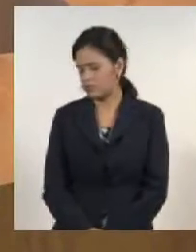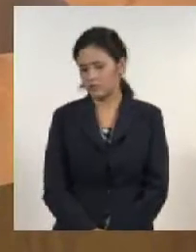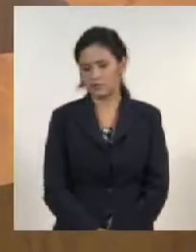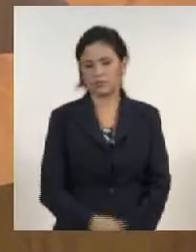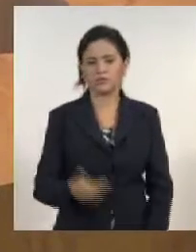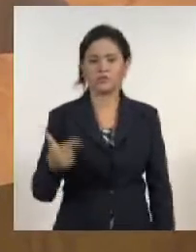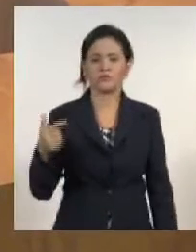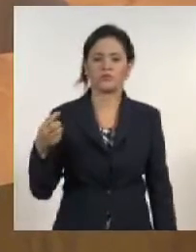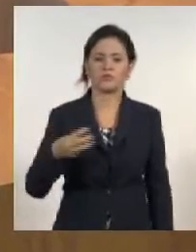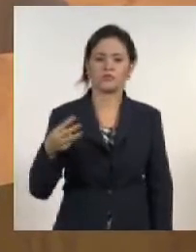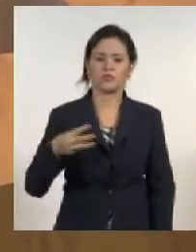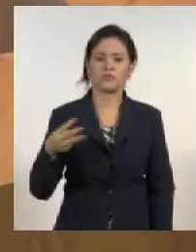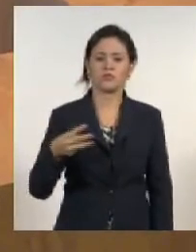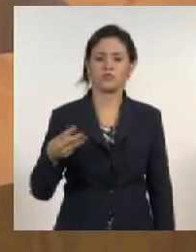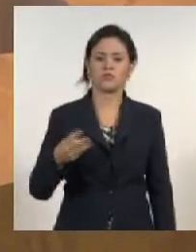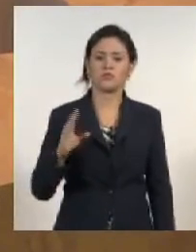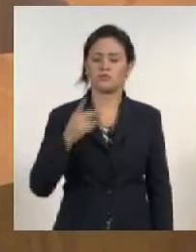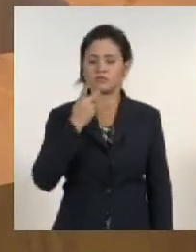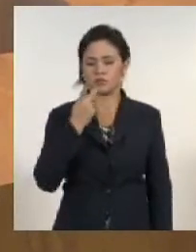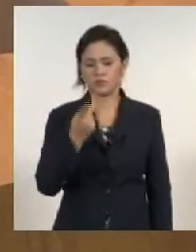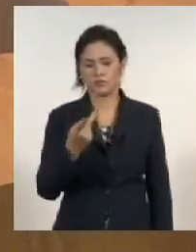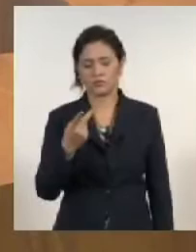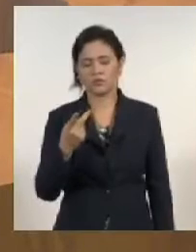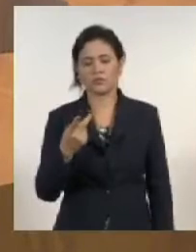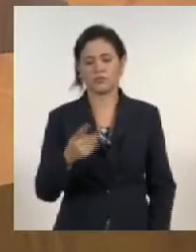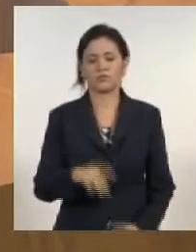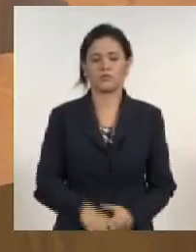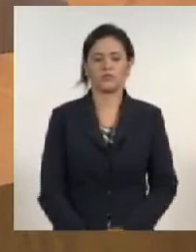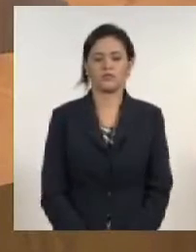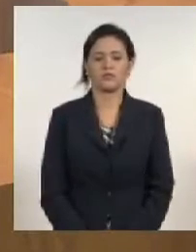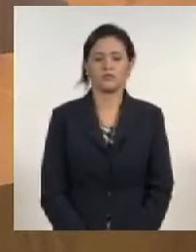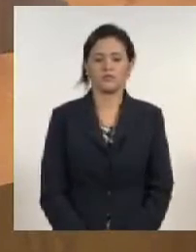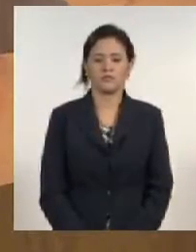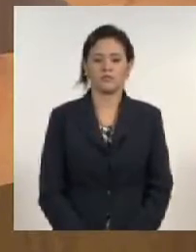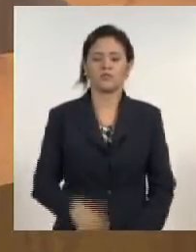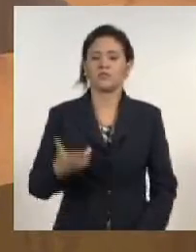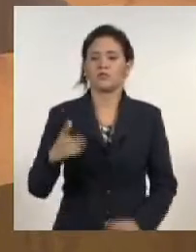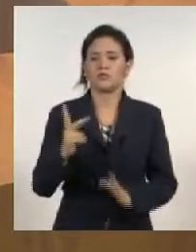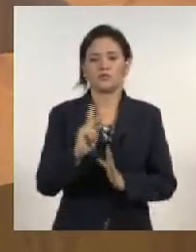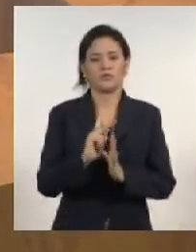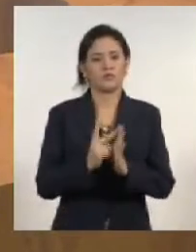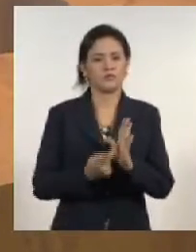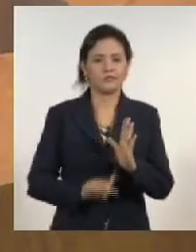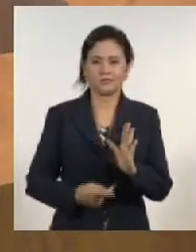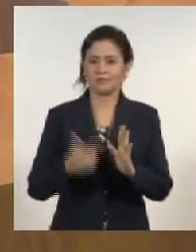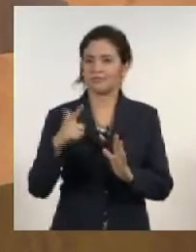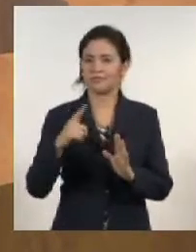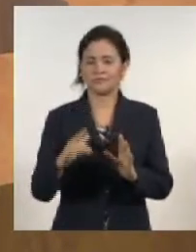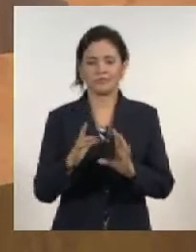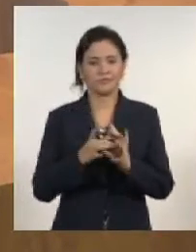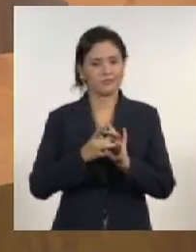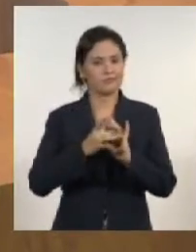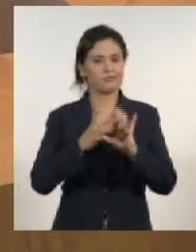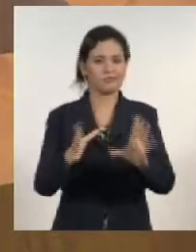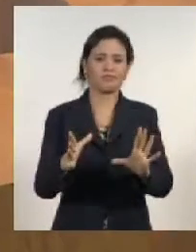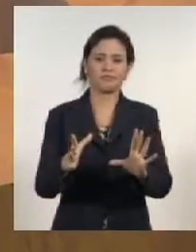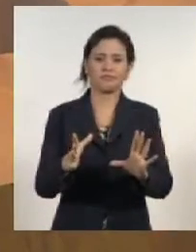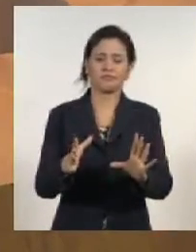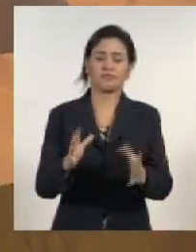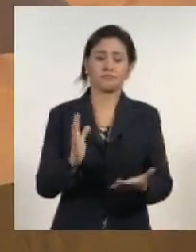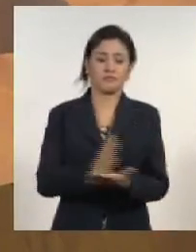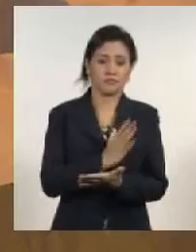Terceiro, já até falei, o governador comenta no tweet dele, não havia projetos ou licenças. Tem obra com